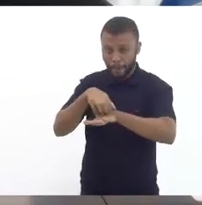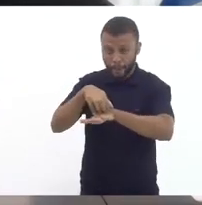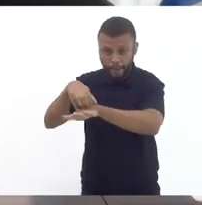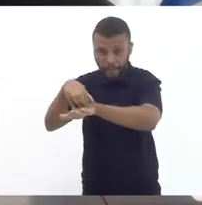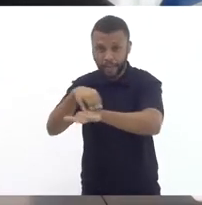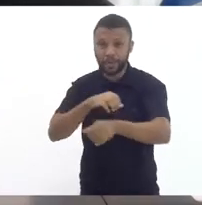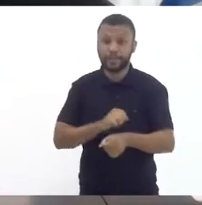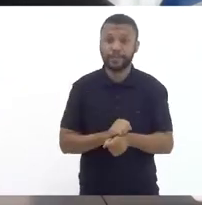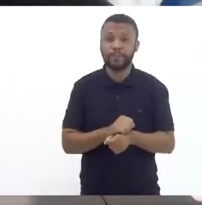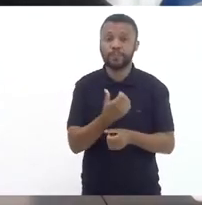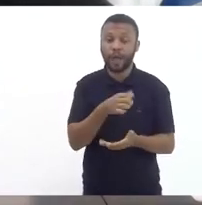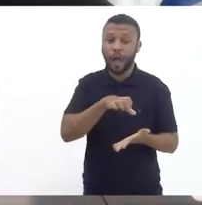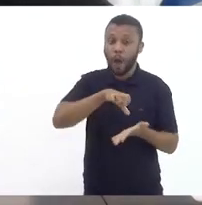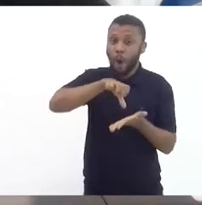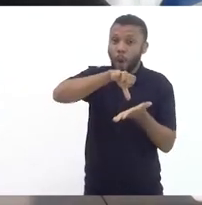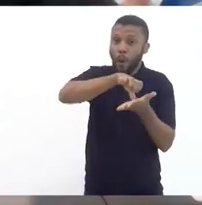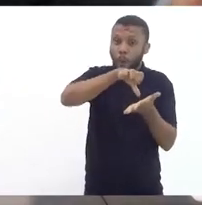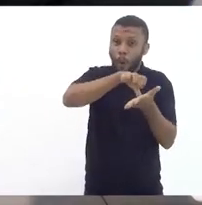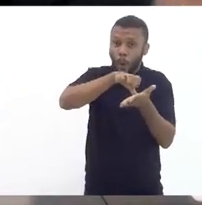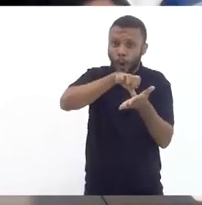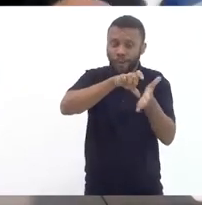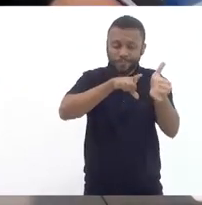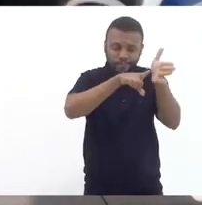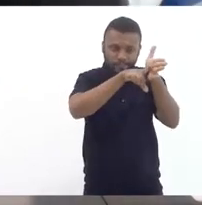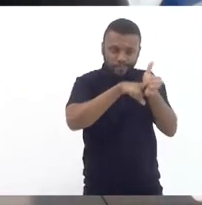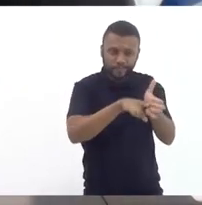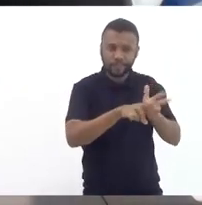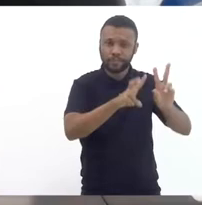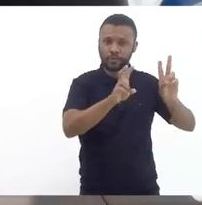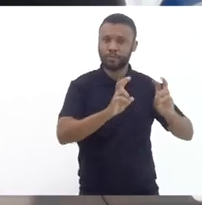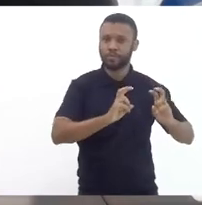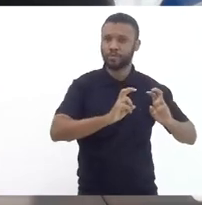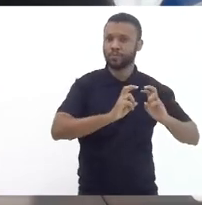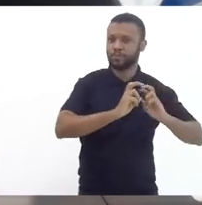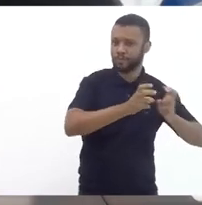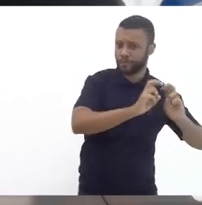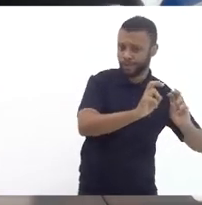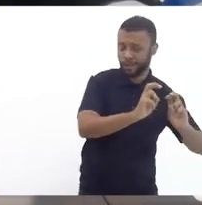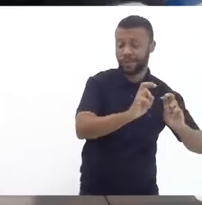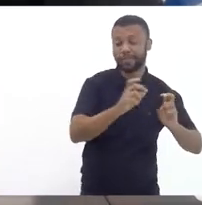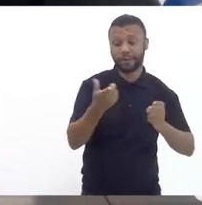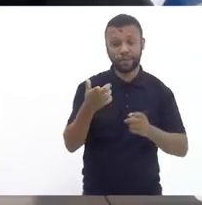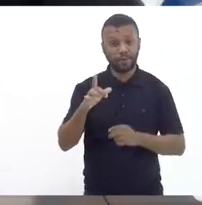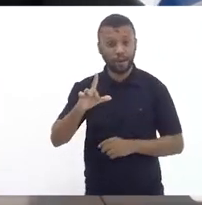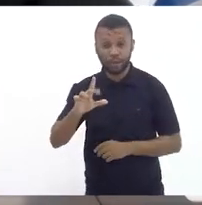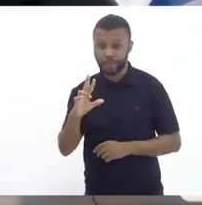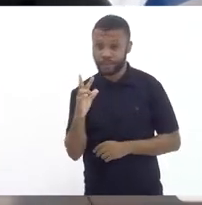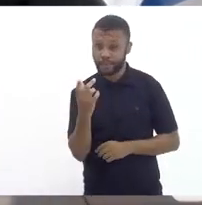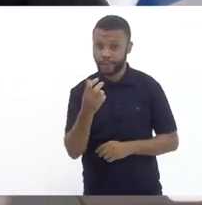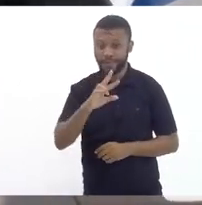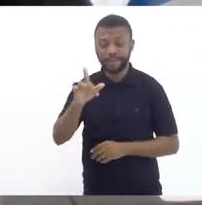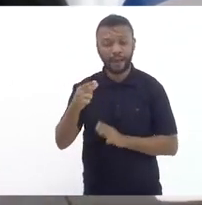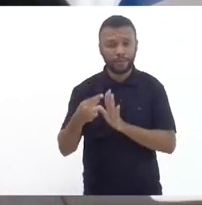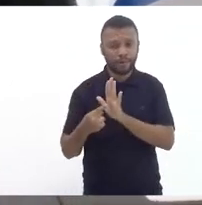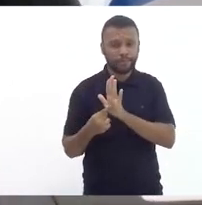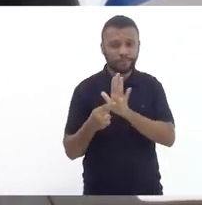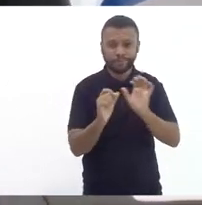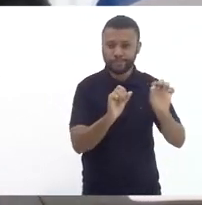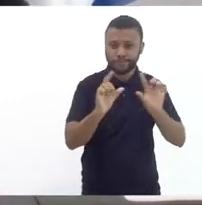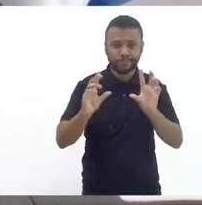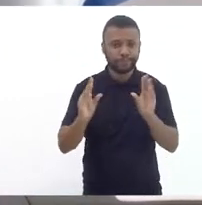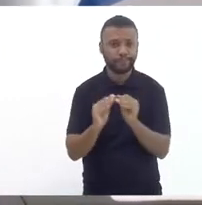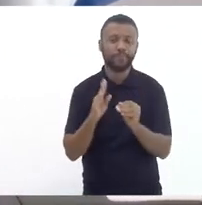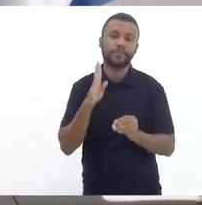Aliás, hoje, o Observatório dos Trens, em algum momento, que a Lucinha vai definir, a nossa presidenta, vai fazer uma apresentação que me parece